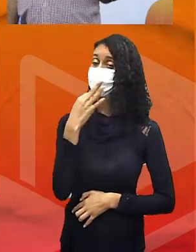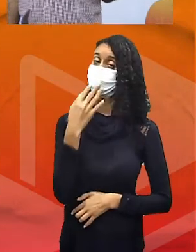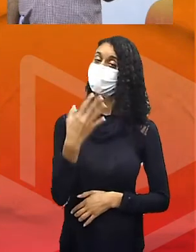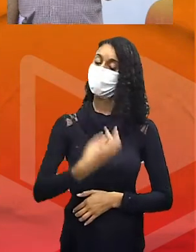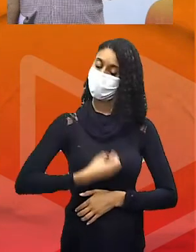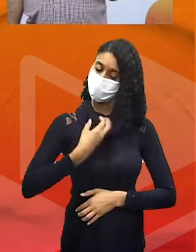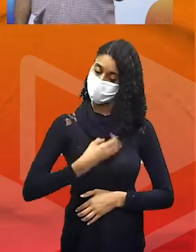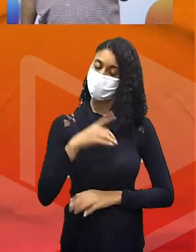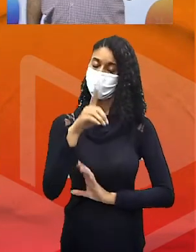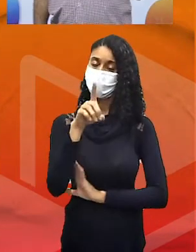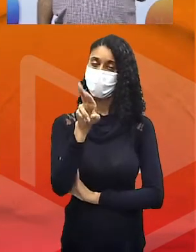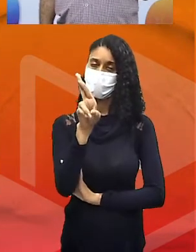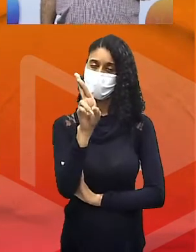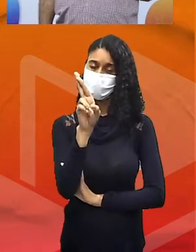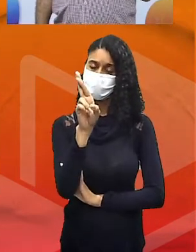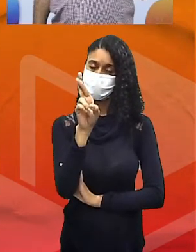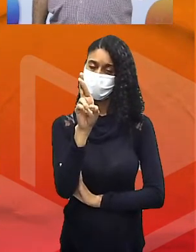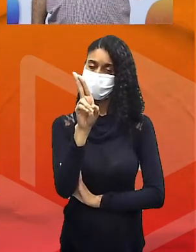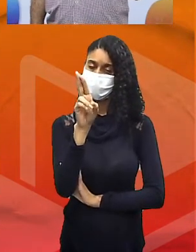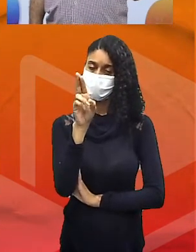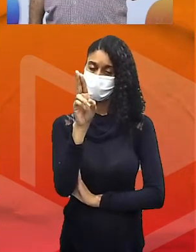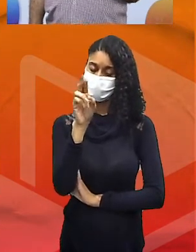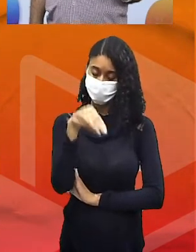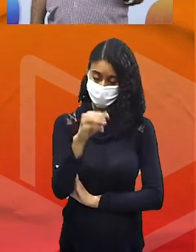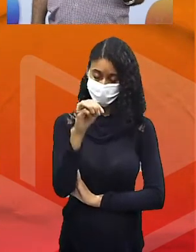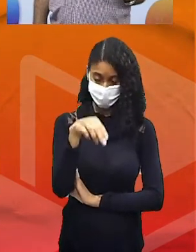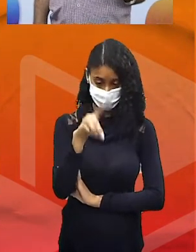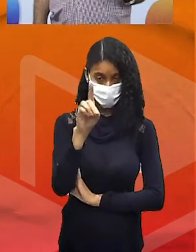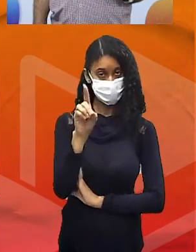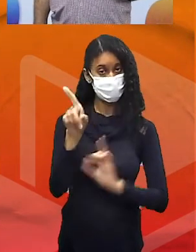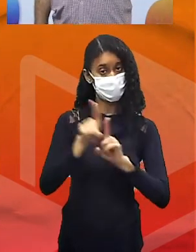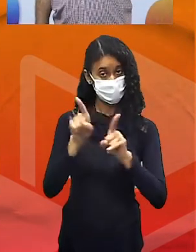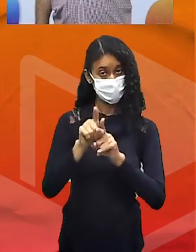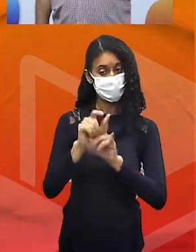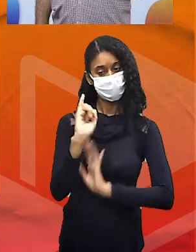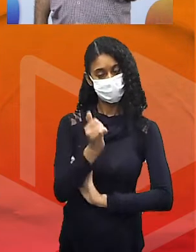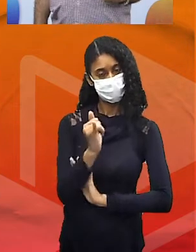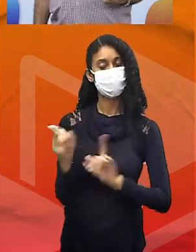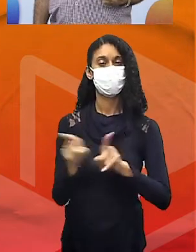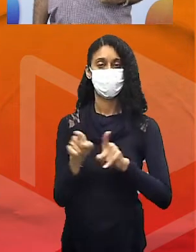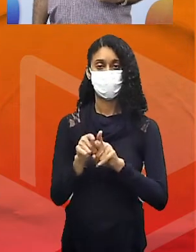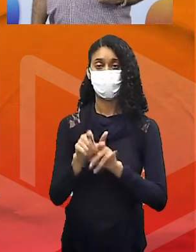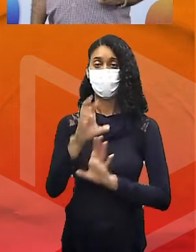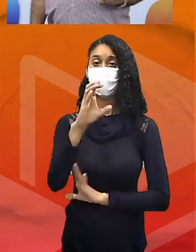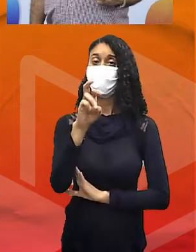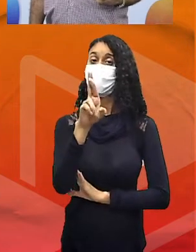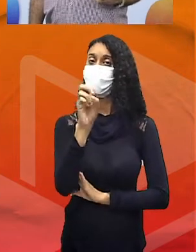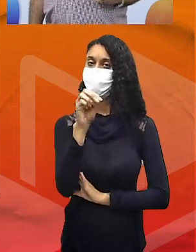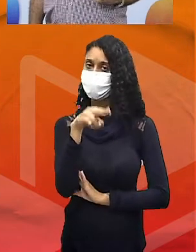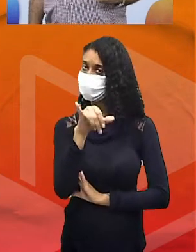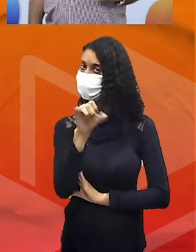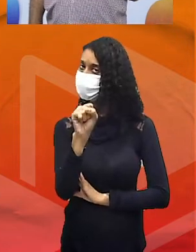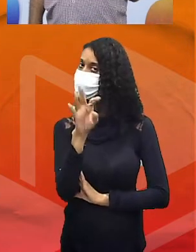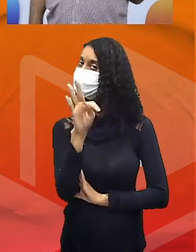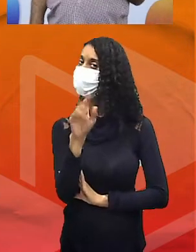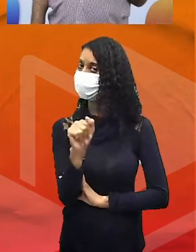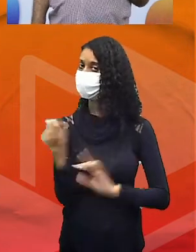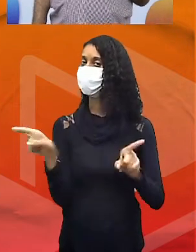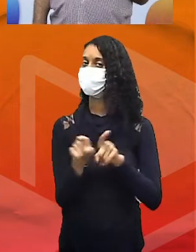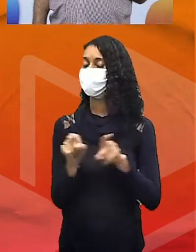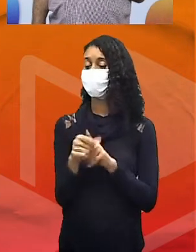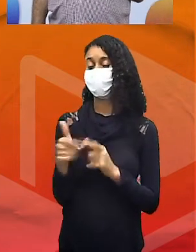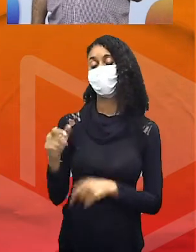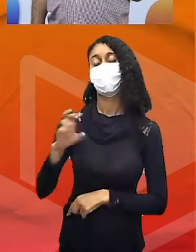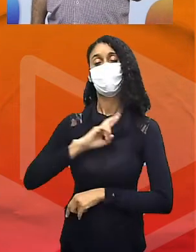Drummond, ele também foi contista e cronista, tá bom? A gente não tem